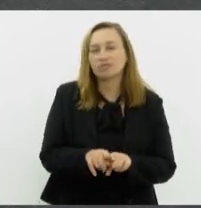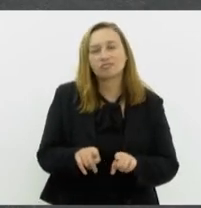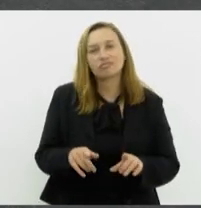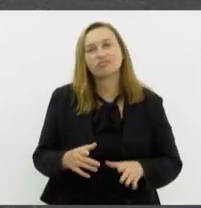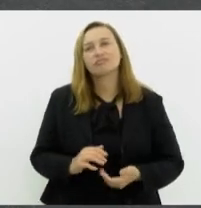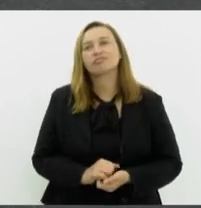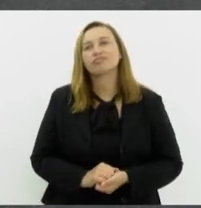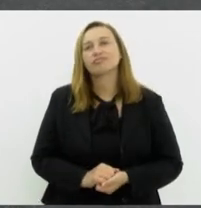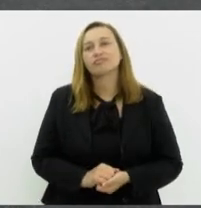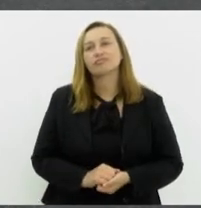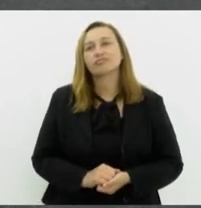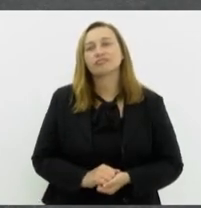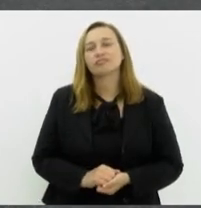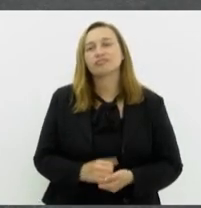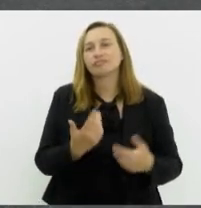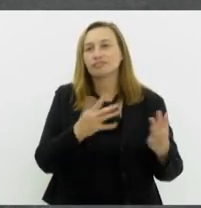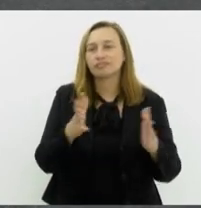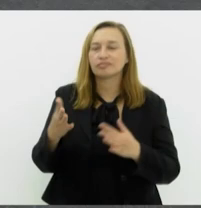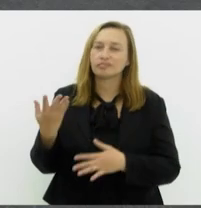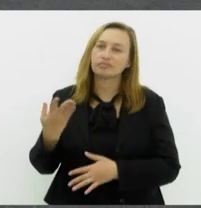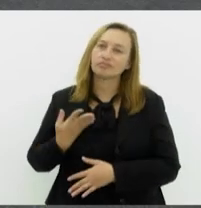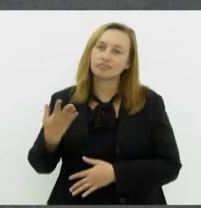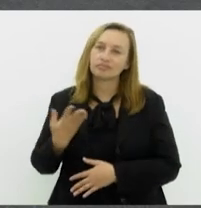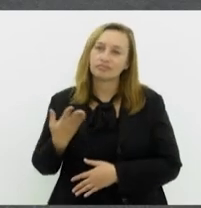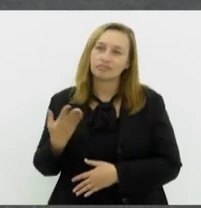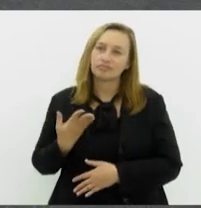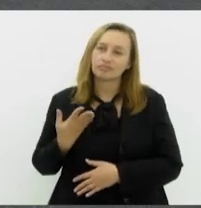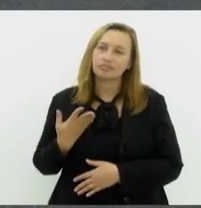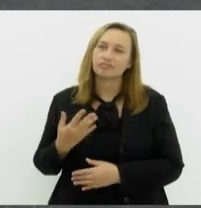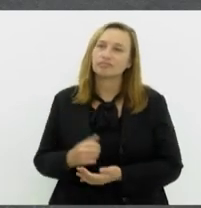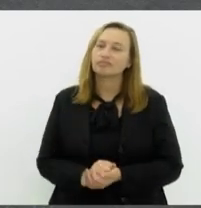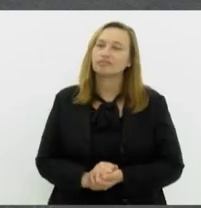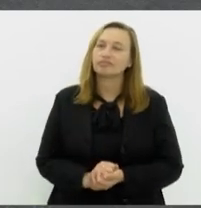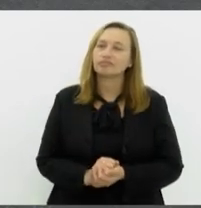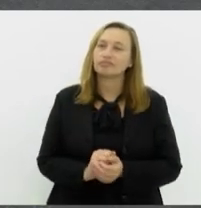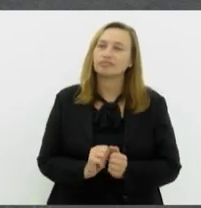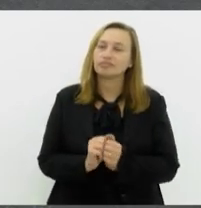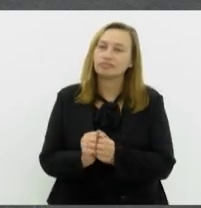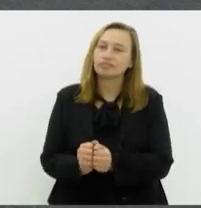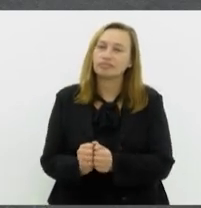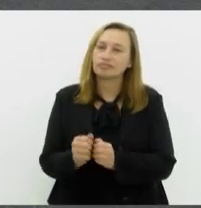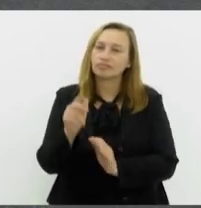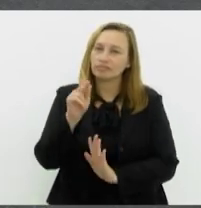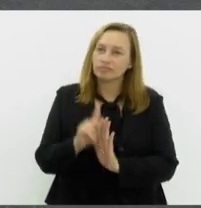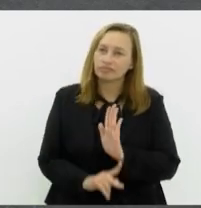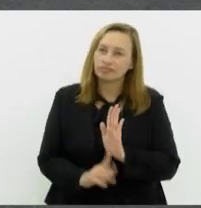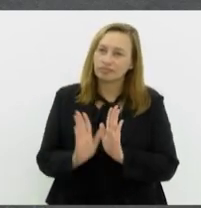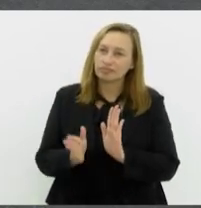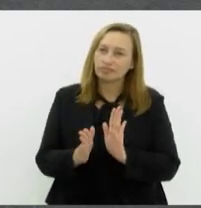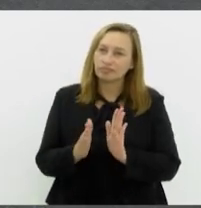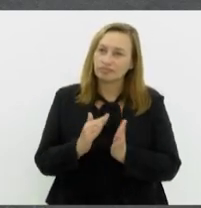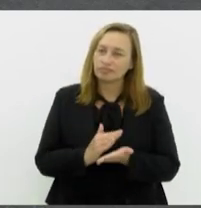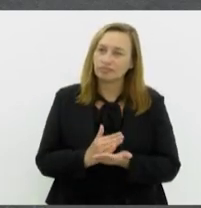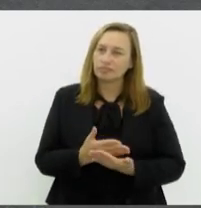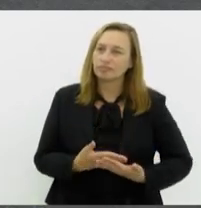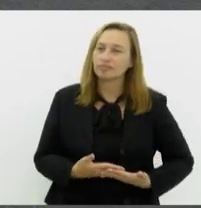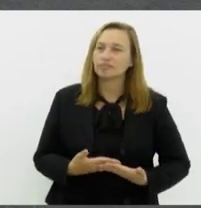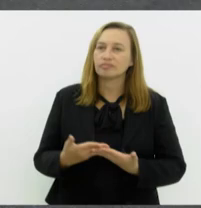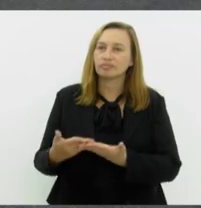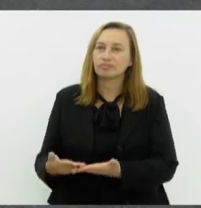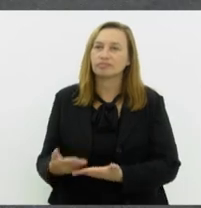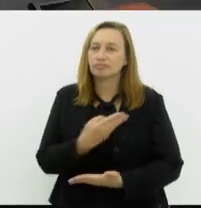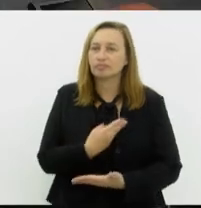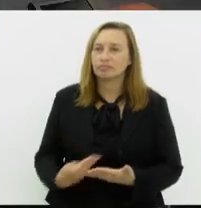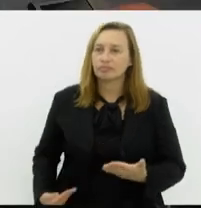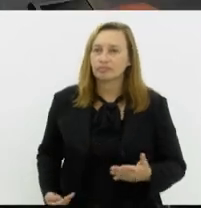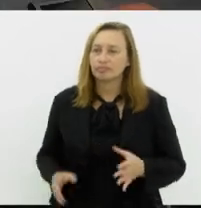congratular com meus colegas coautores, que agora o projeto já vai para o governador sancionar. Obrigado, Tia Ju.